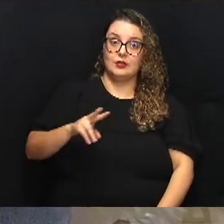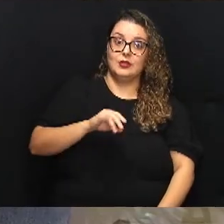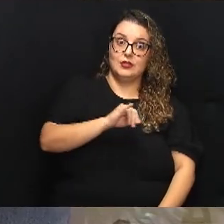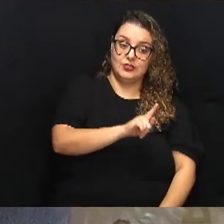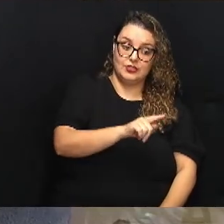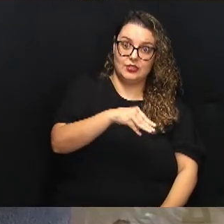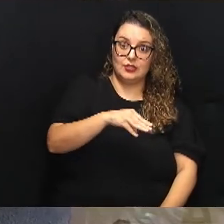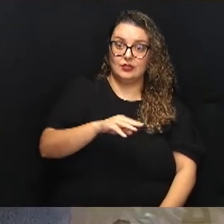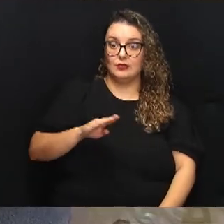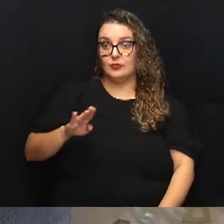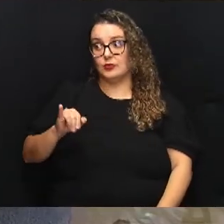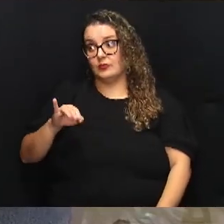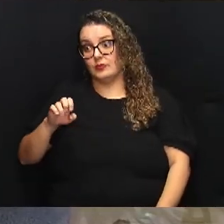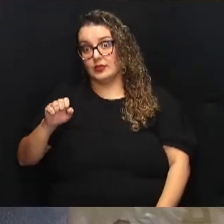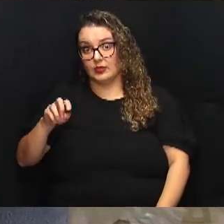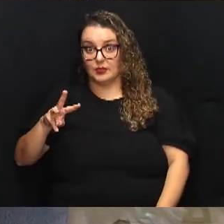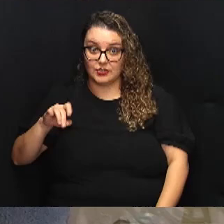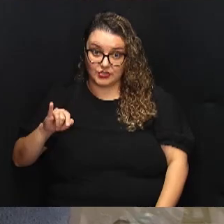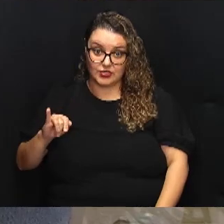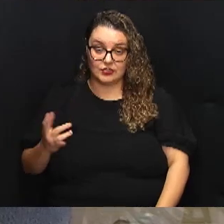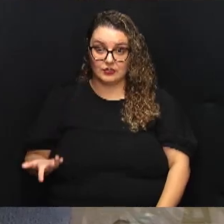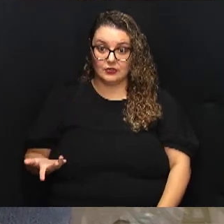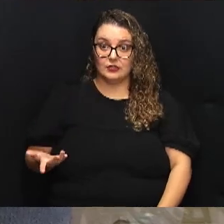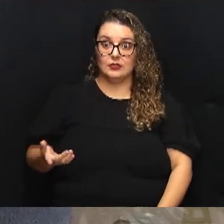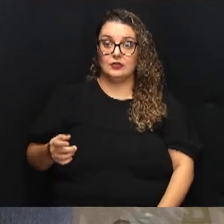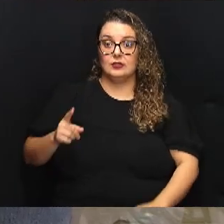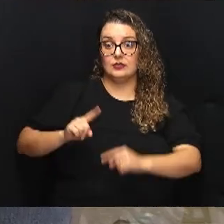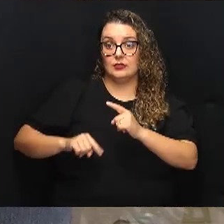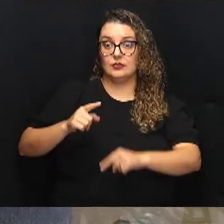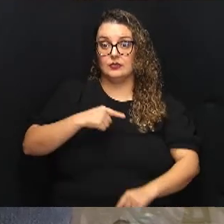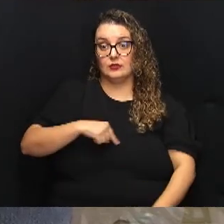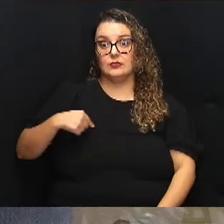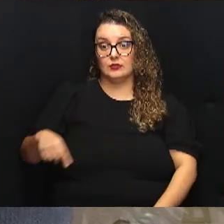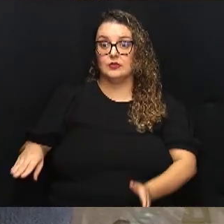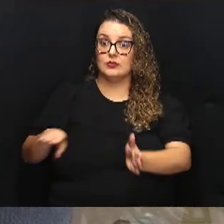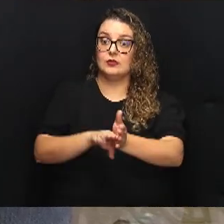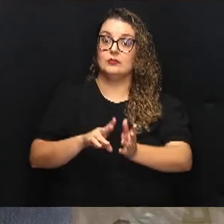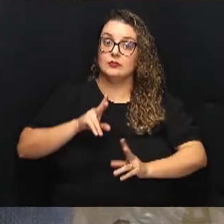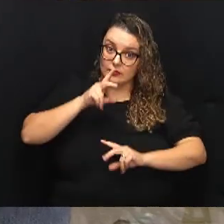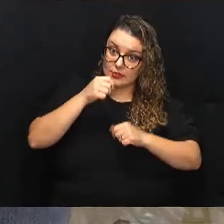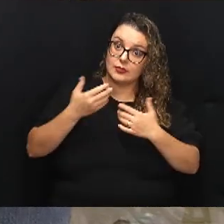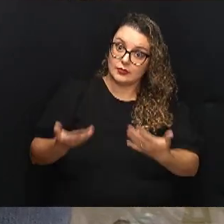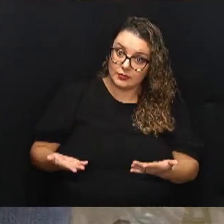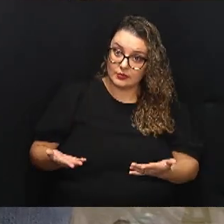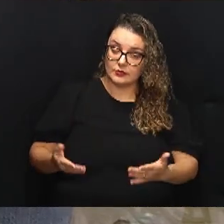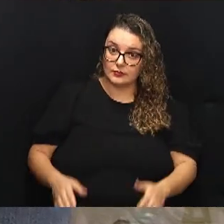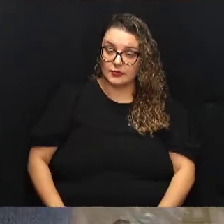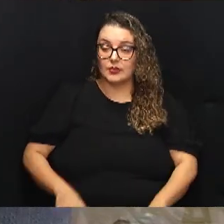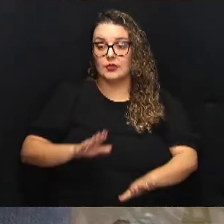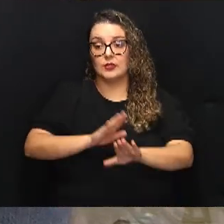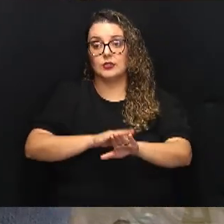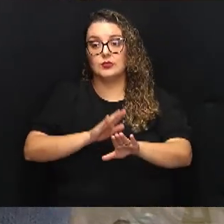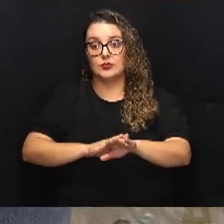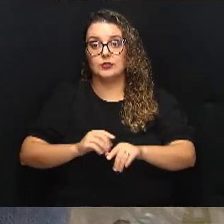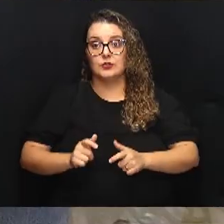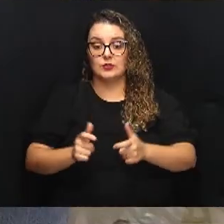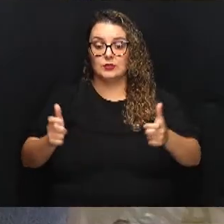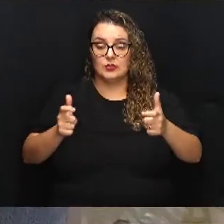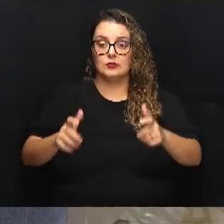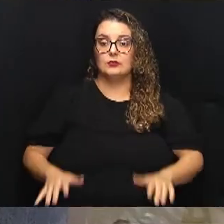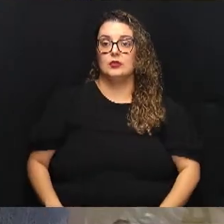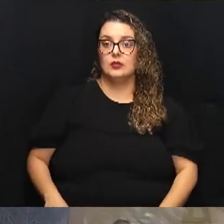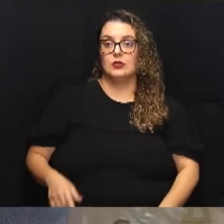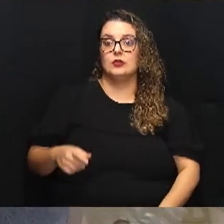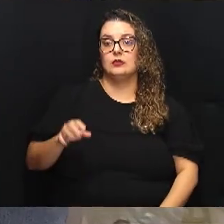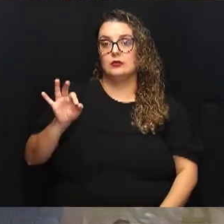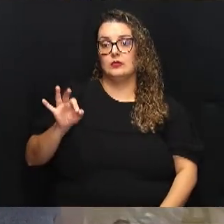por BYD, né? Então, os produtos chineses começam a chegar com força e, em função dessa alta, a tendência é a gente enxergar